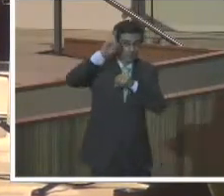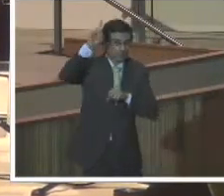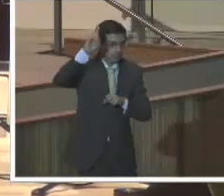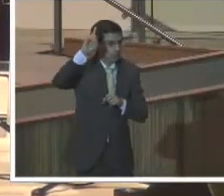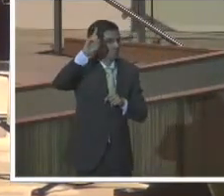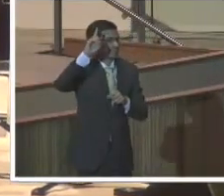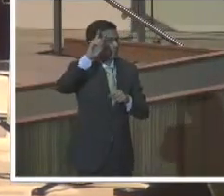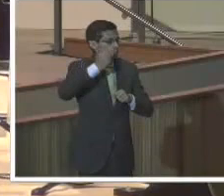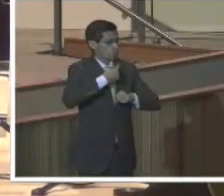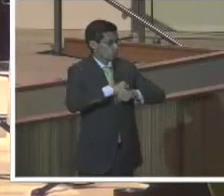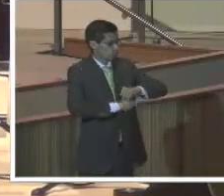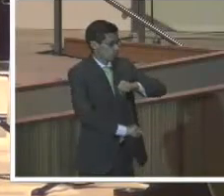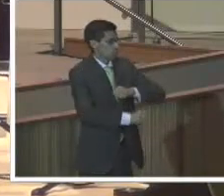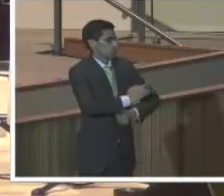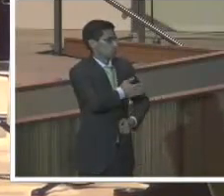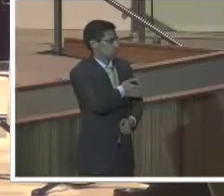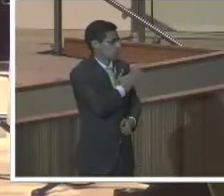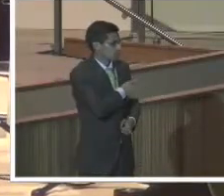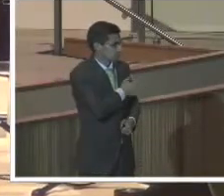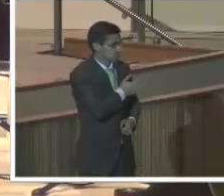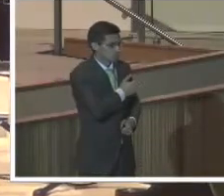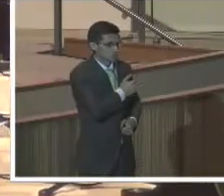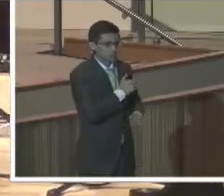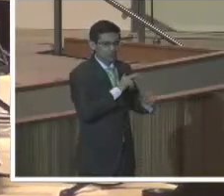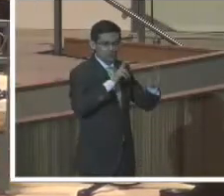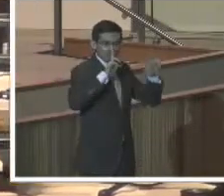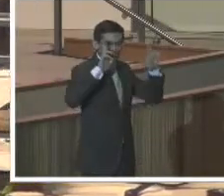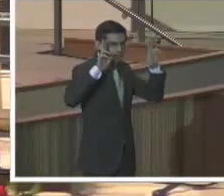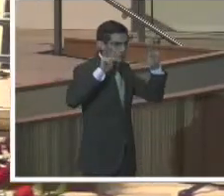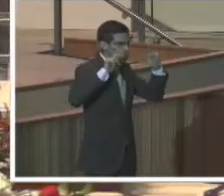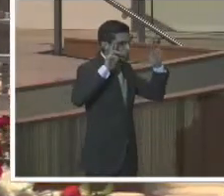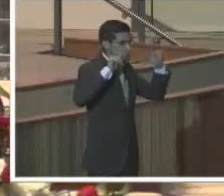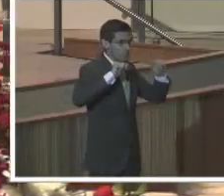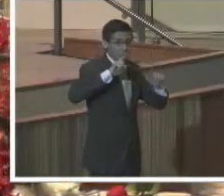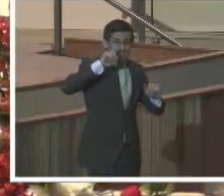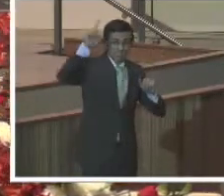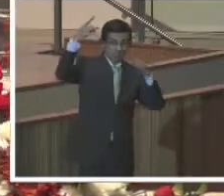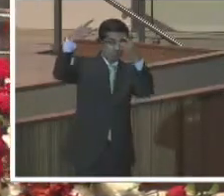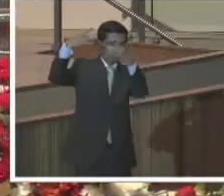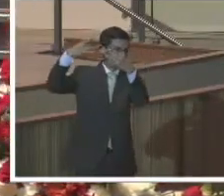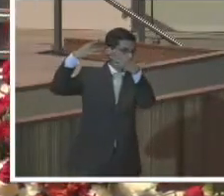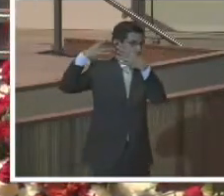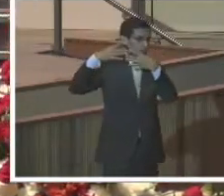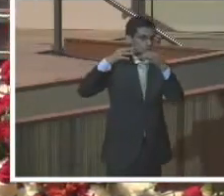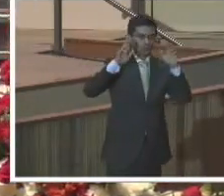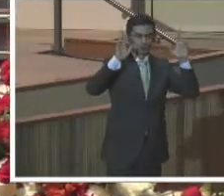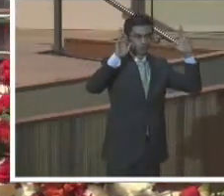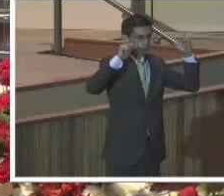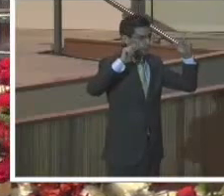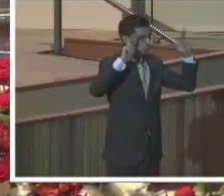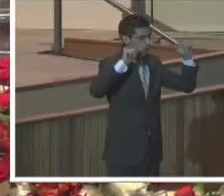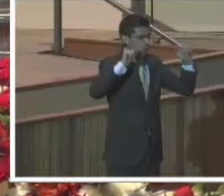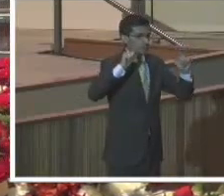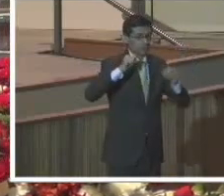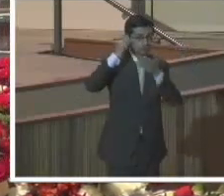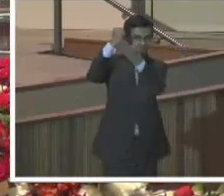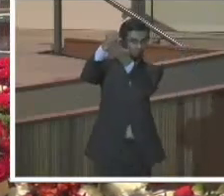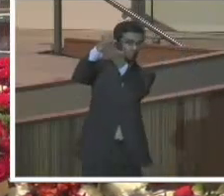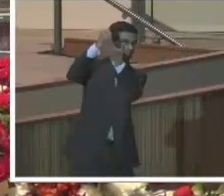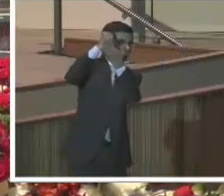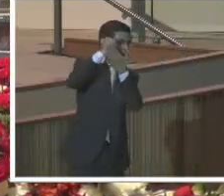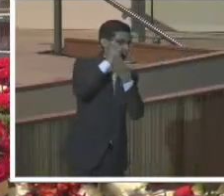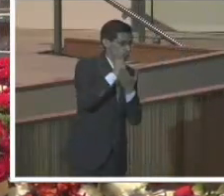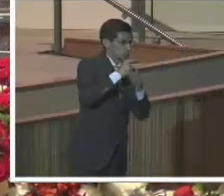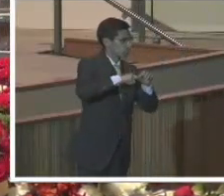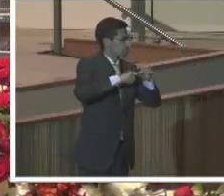vosso coração. Não tem um balido de uma ovelha perdida que Deus não ouça e intervenha